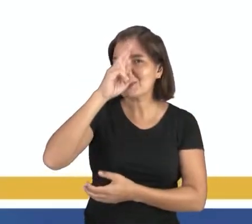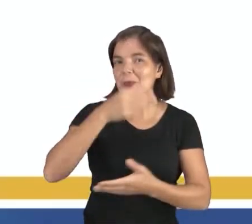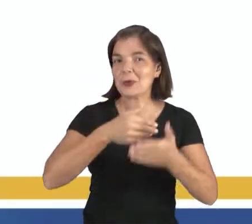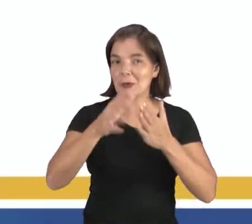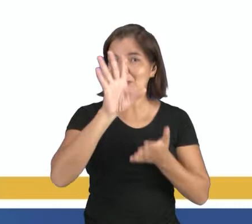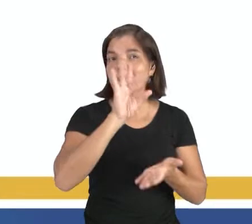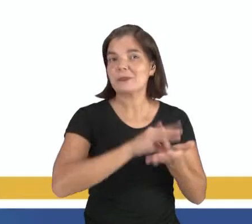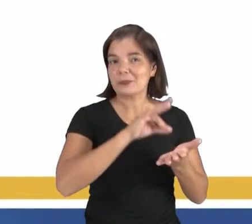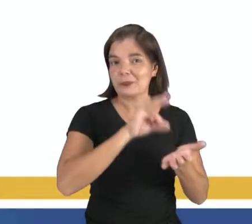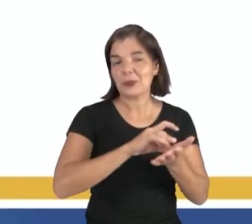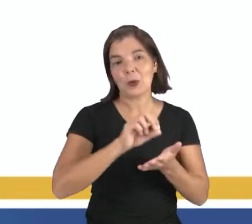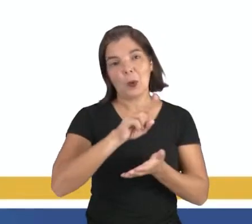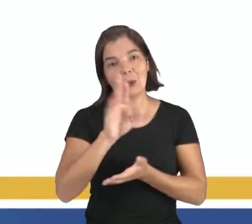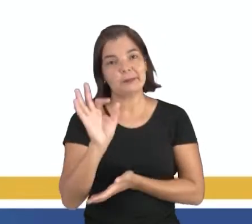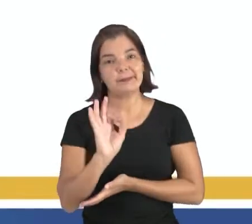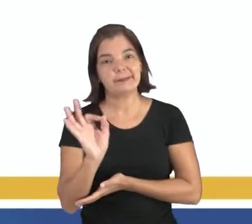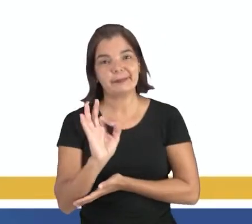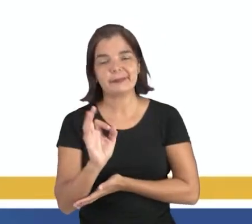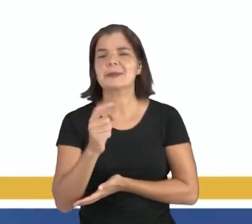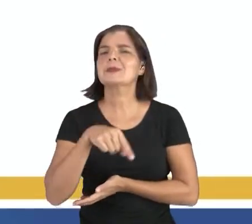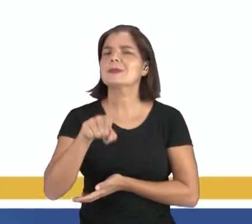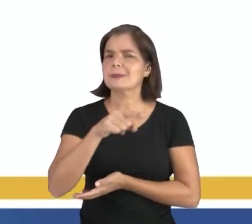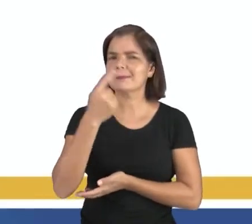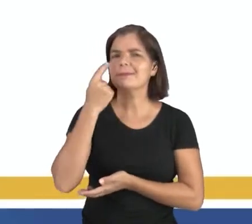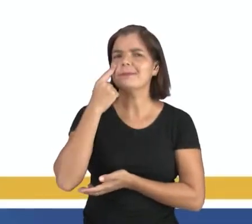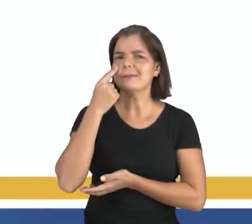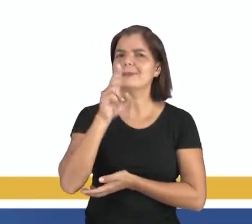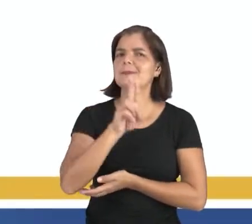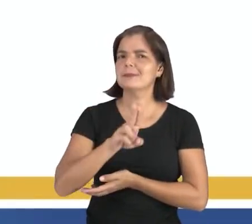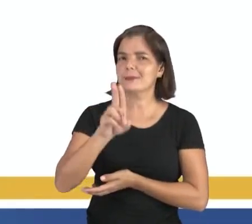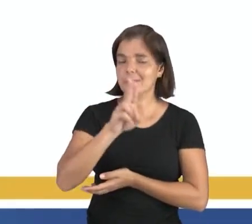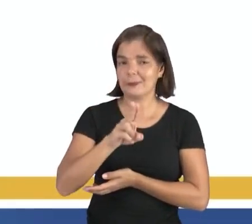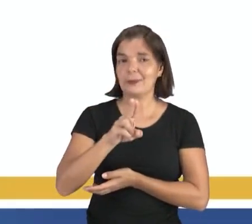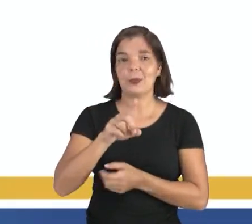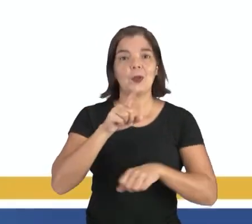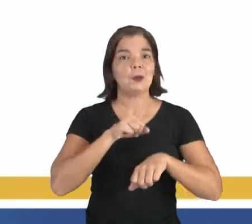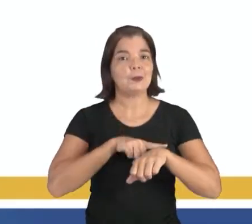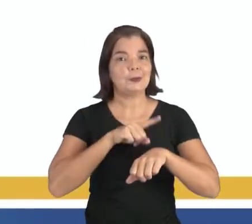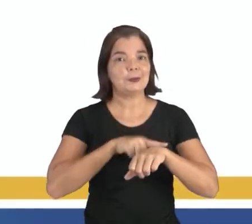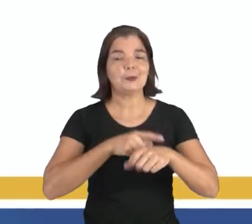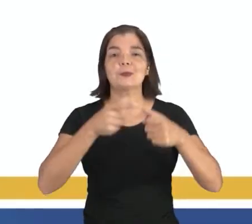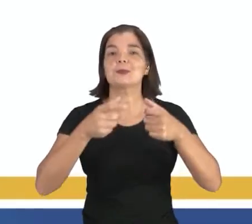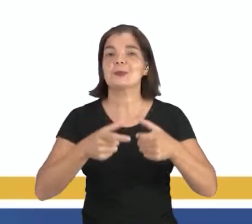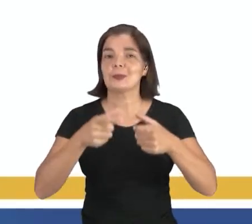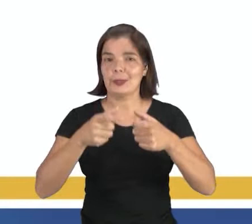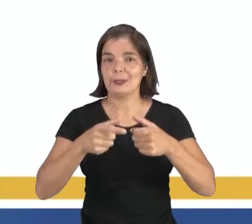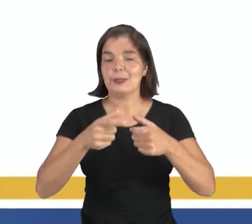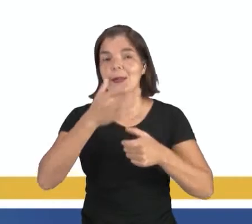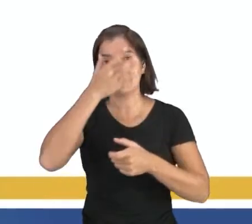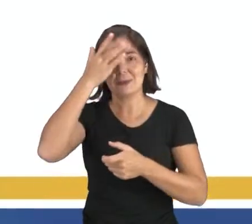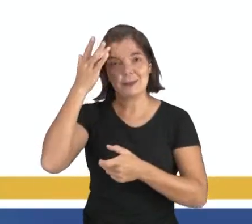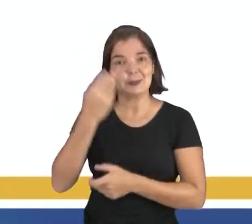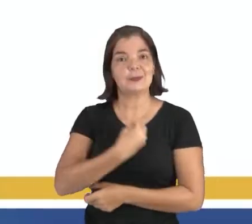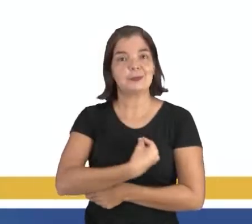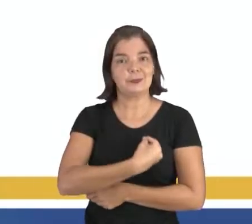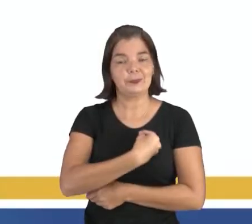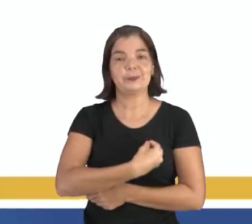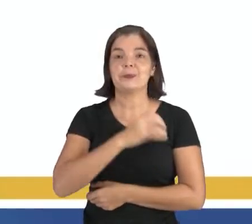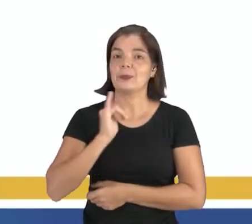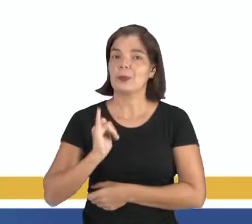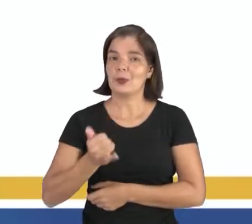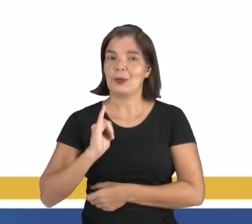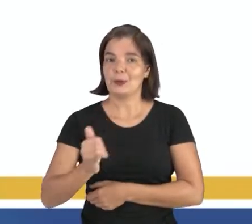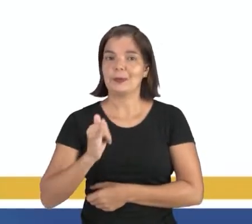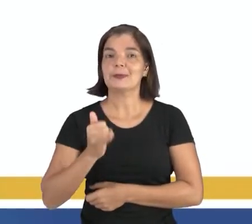ela verdadeira ou não. Você pode utilizar elementos como tempo, espaço, personagens para deixar sua